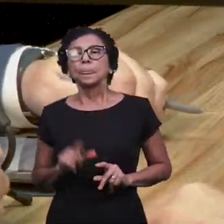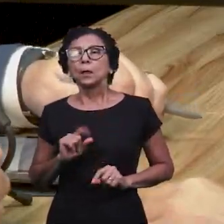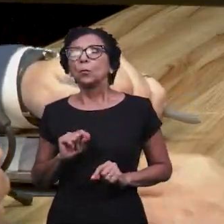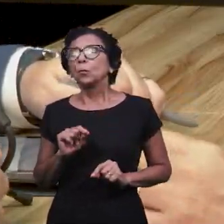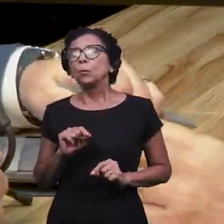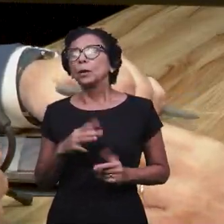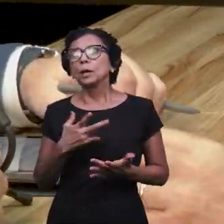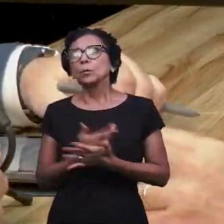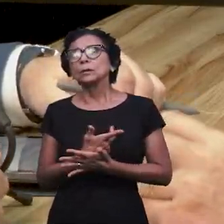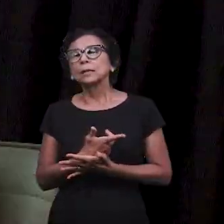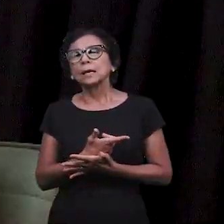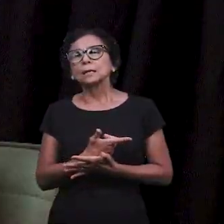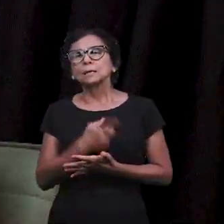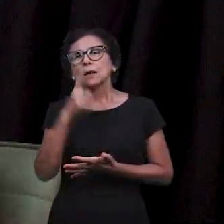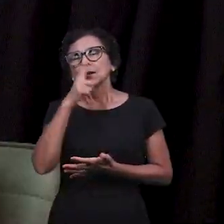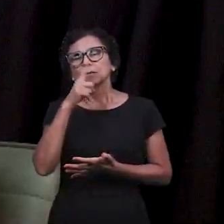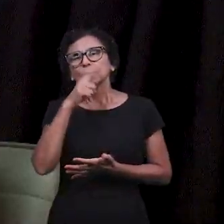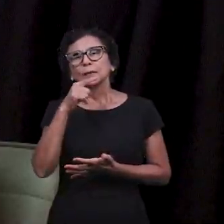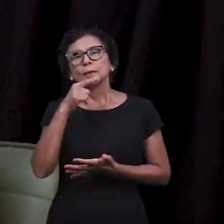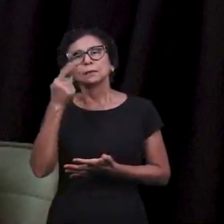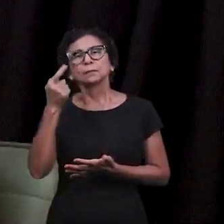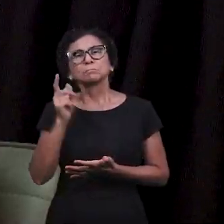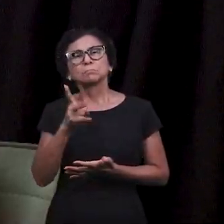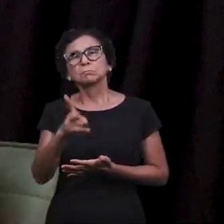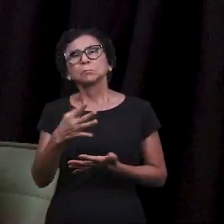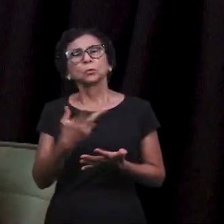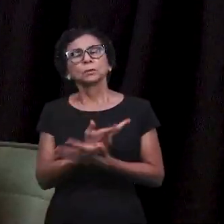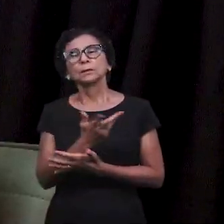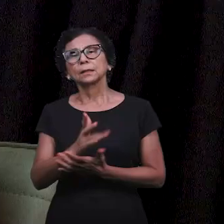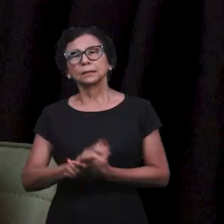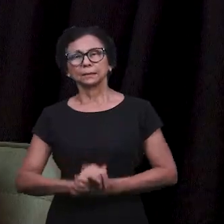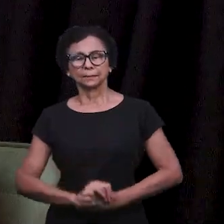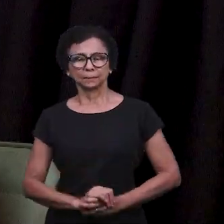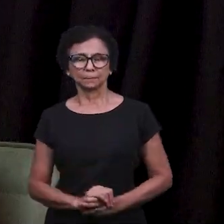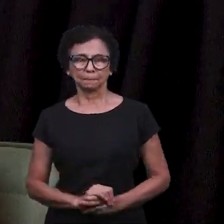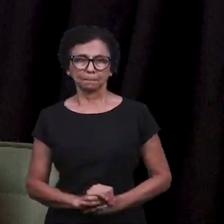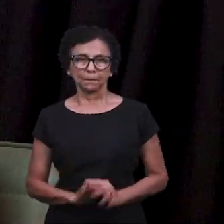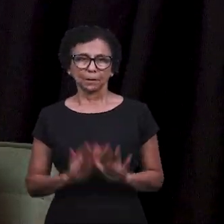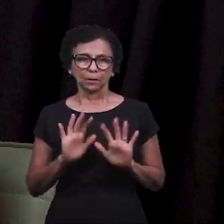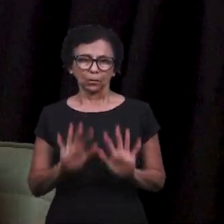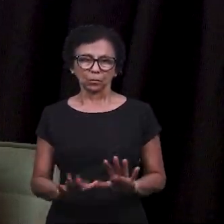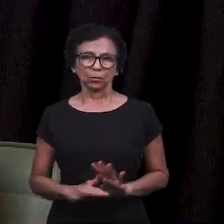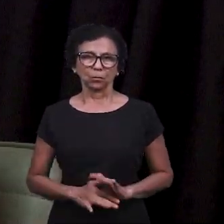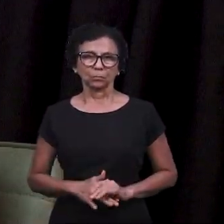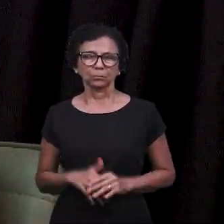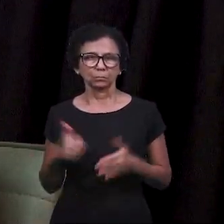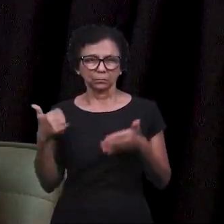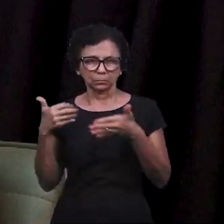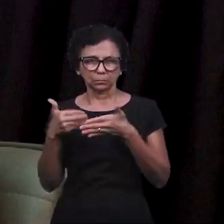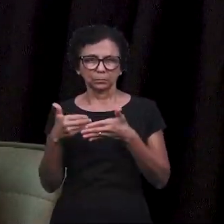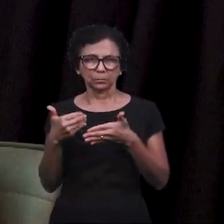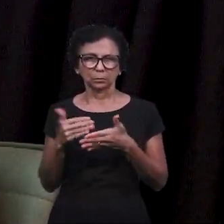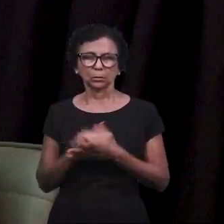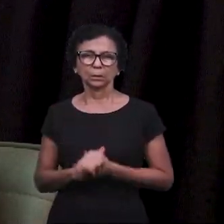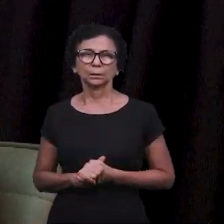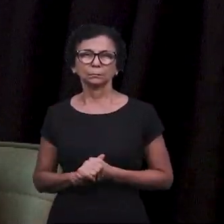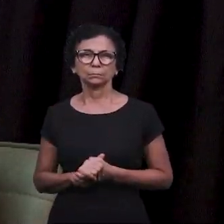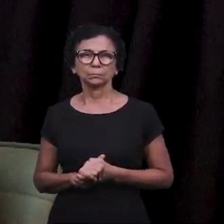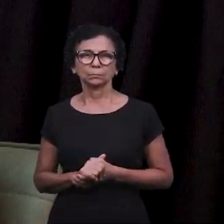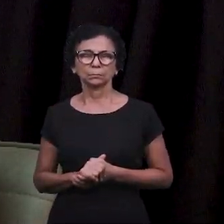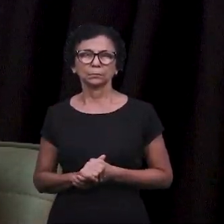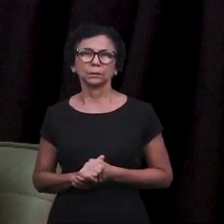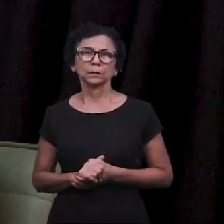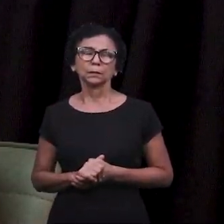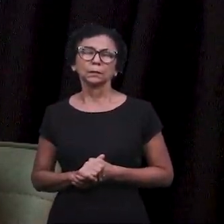comuns cometidos? Bom, a gente tem vários erros que a gente percebe na prática. Recentemente, lá no escritório, nós tivemos